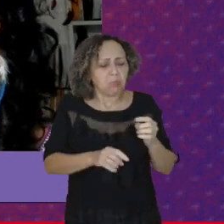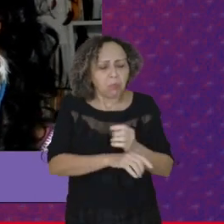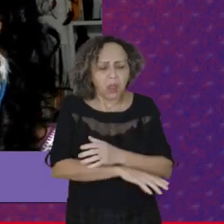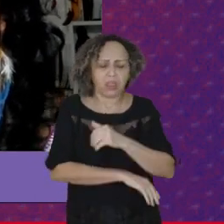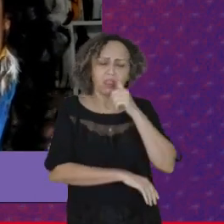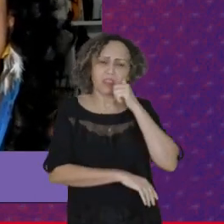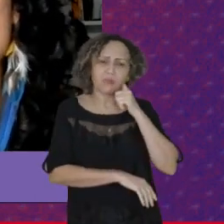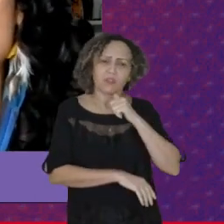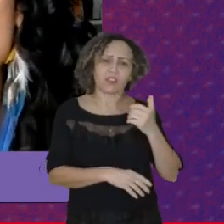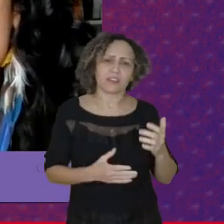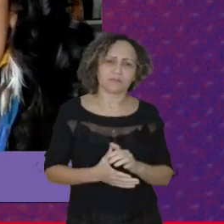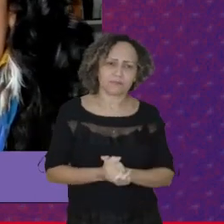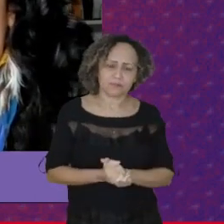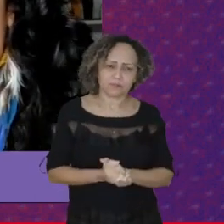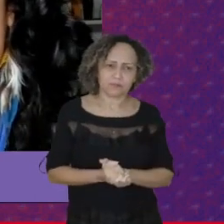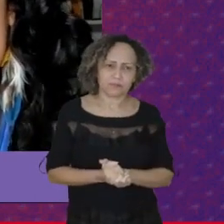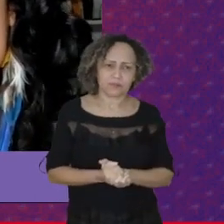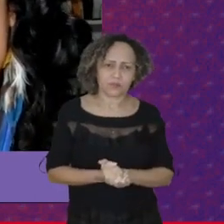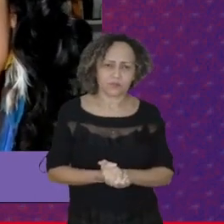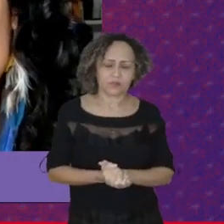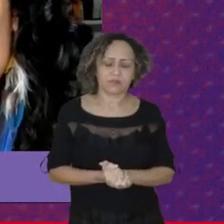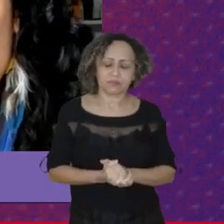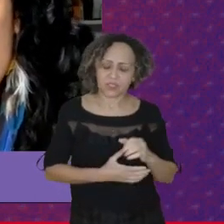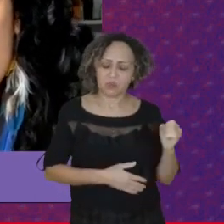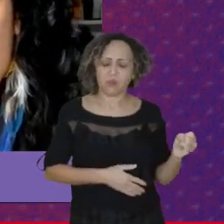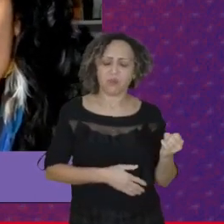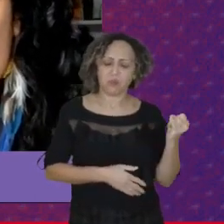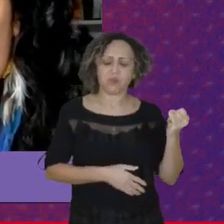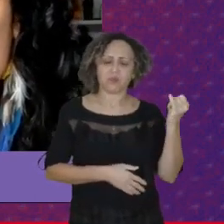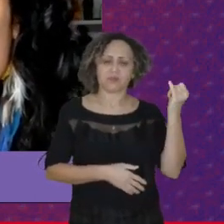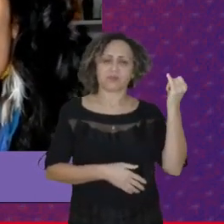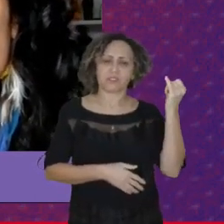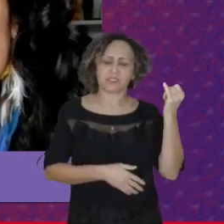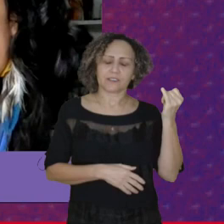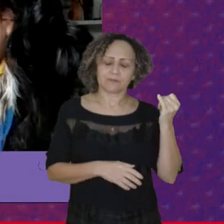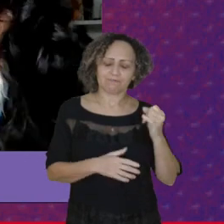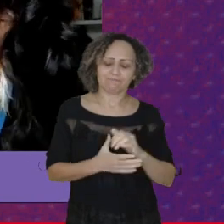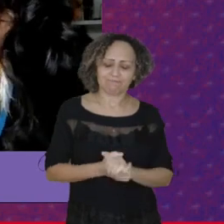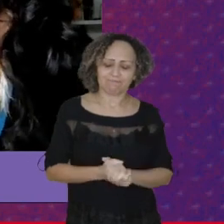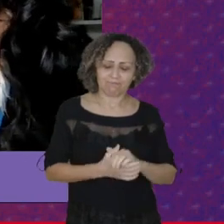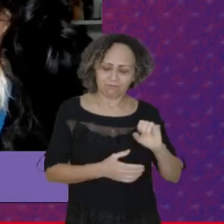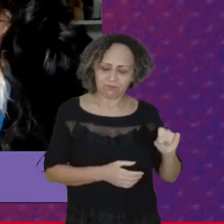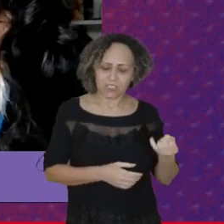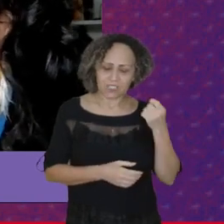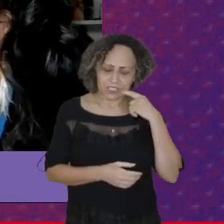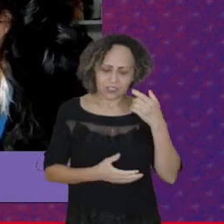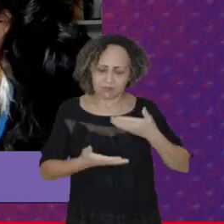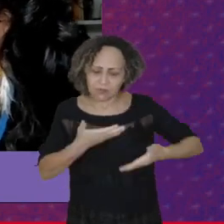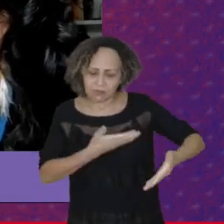todo mundo junto, agora eu acho que é uma oportunidade também para a gente fazer essa troca.